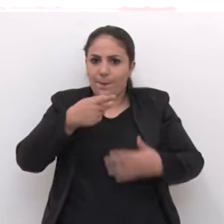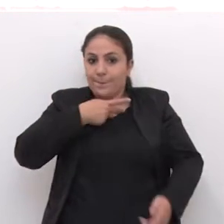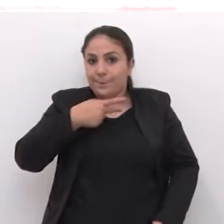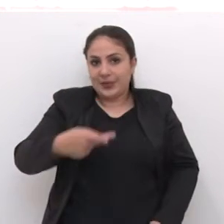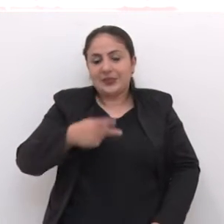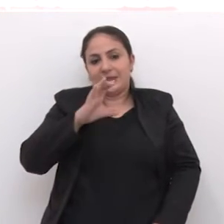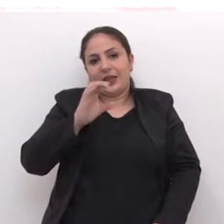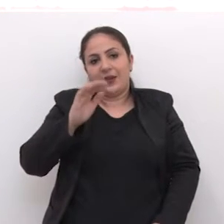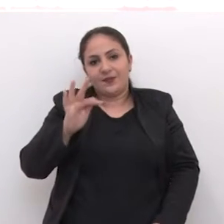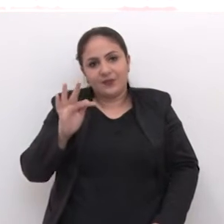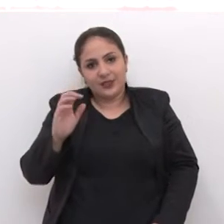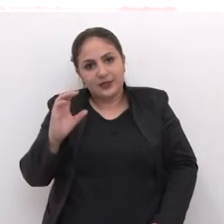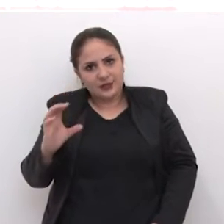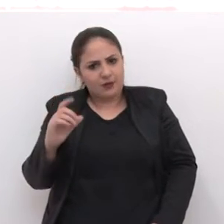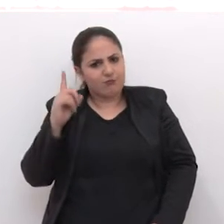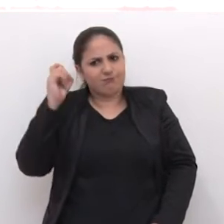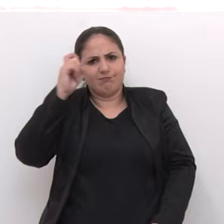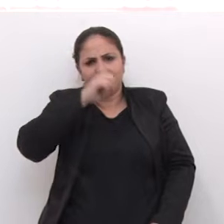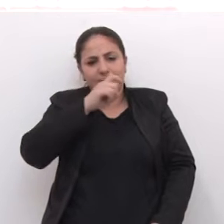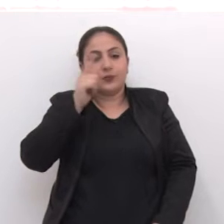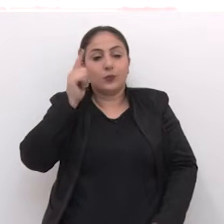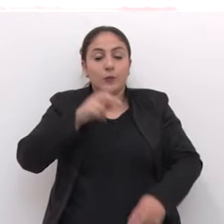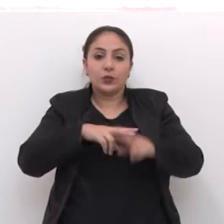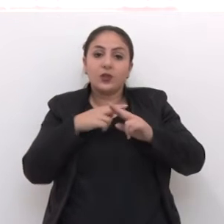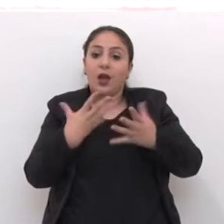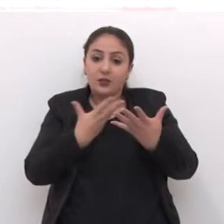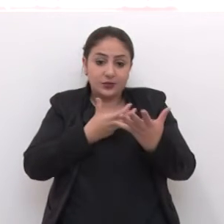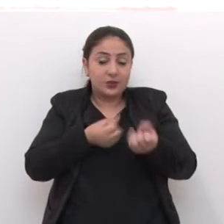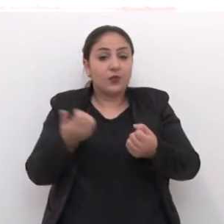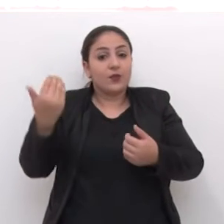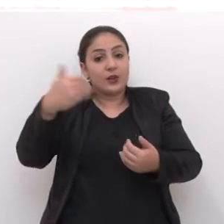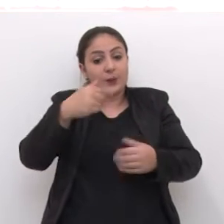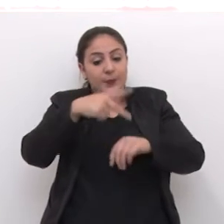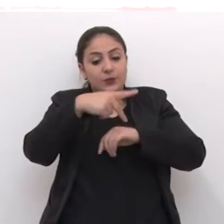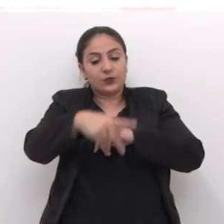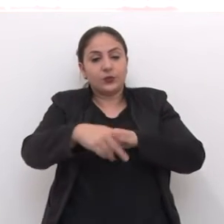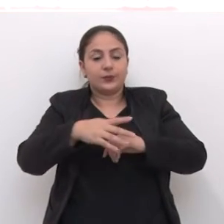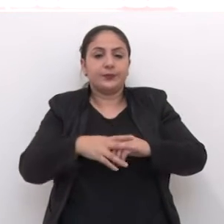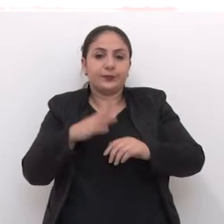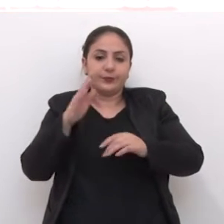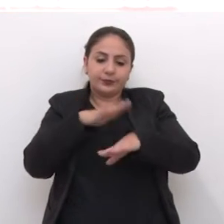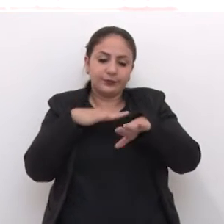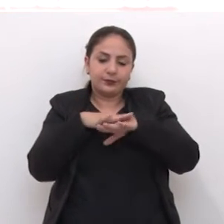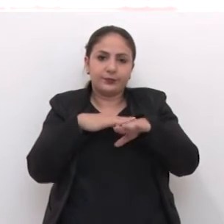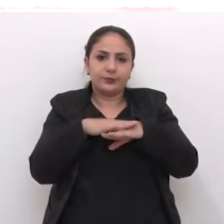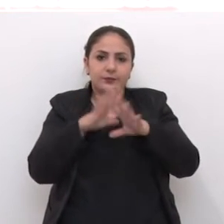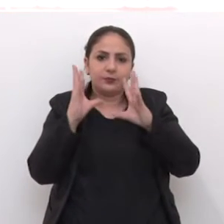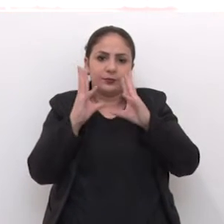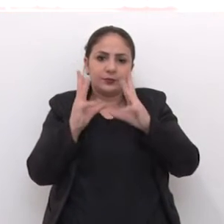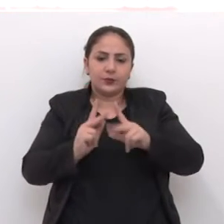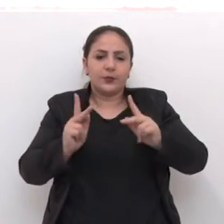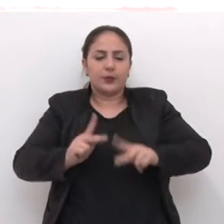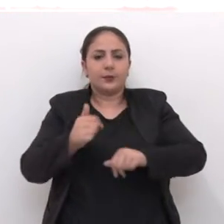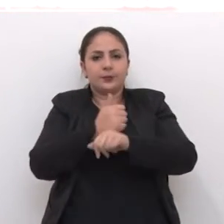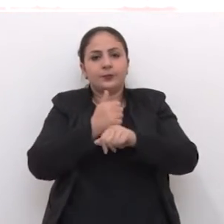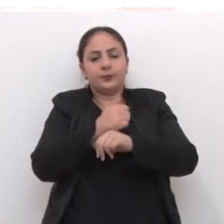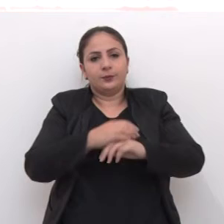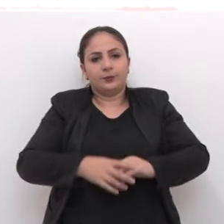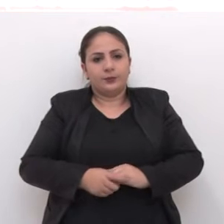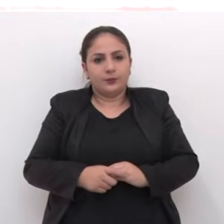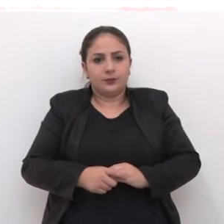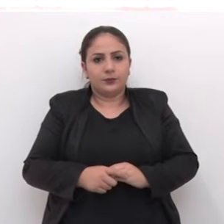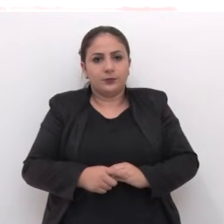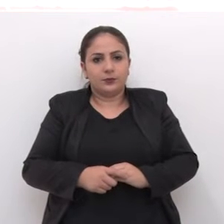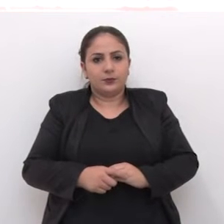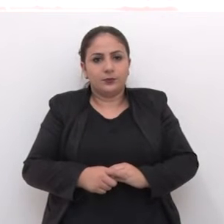trazia um presidente CFC extremamente difícil, então ele topou, vai vir a Passo Fundo, vai conversar com os